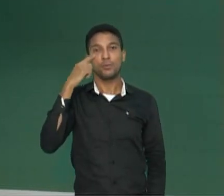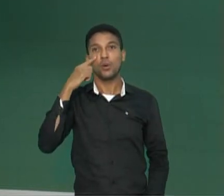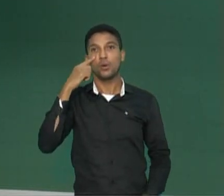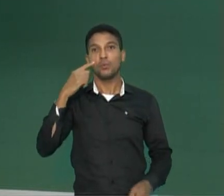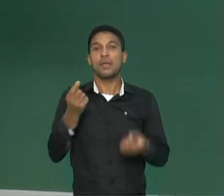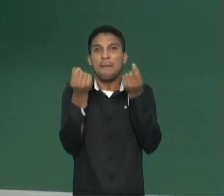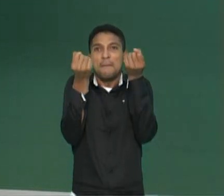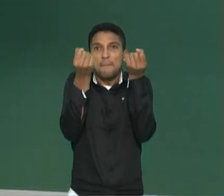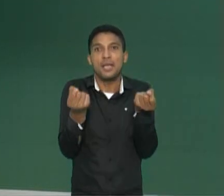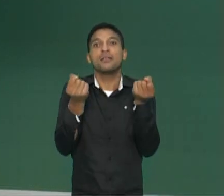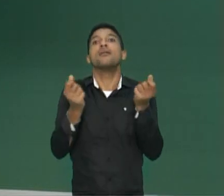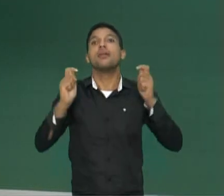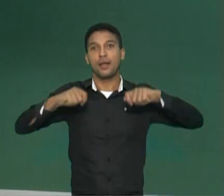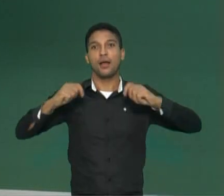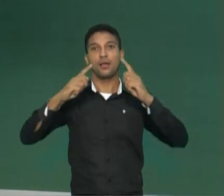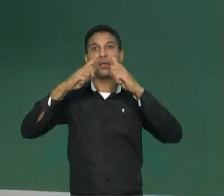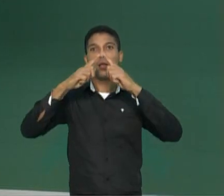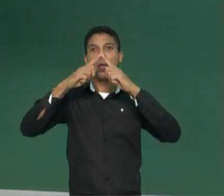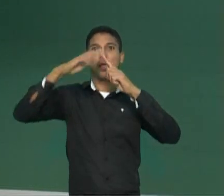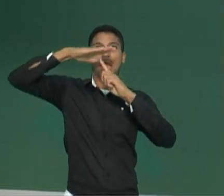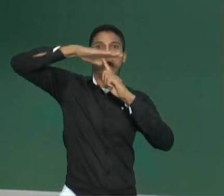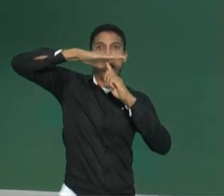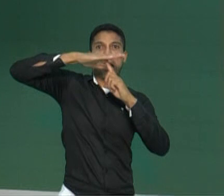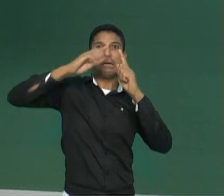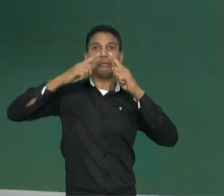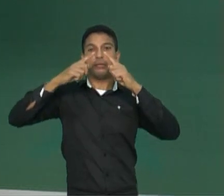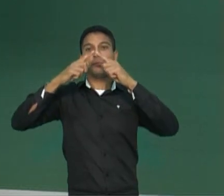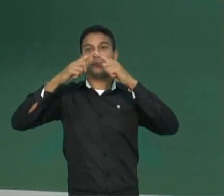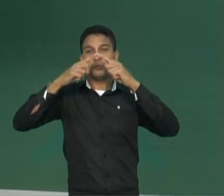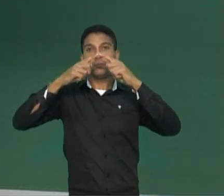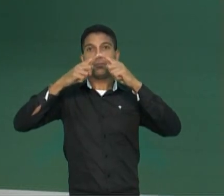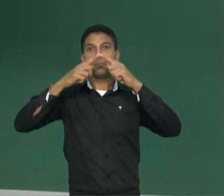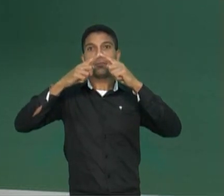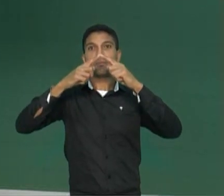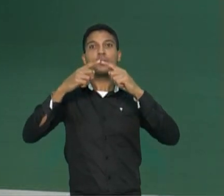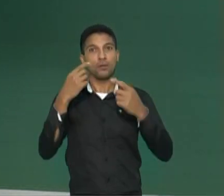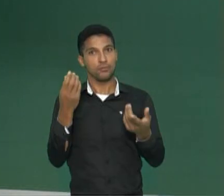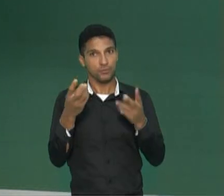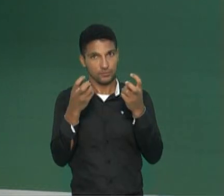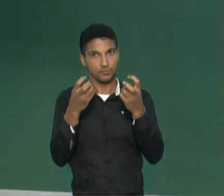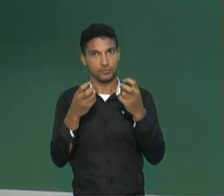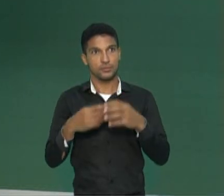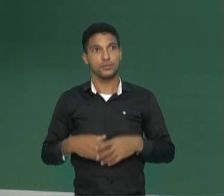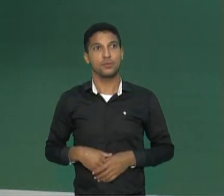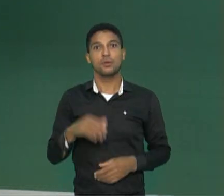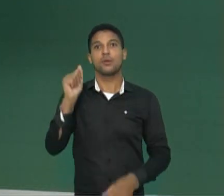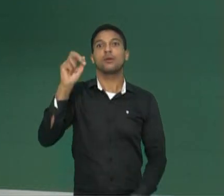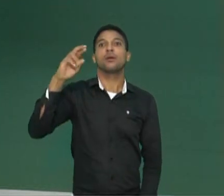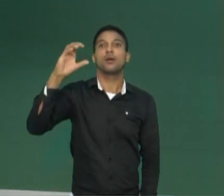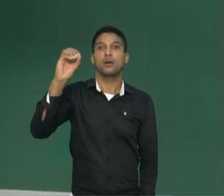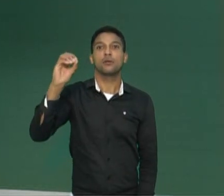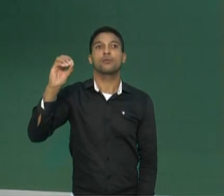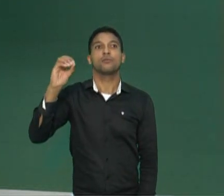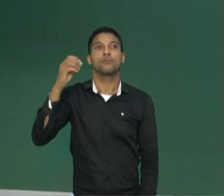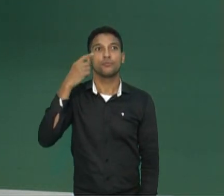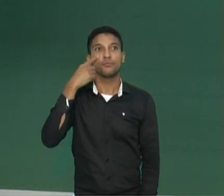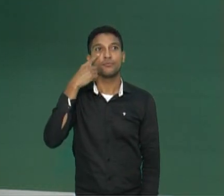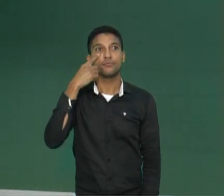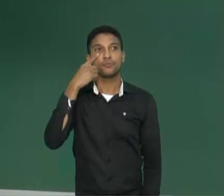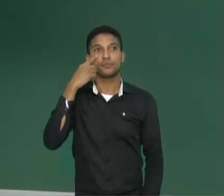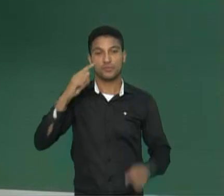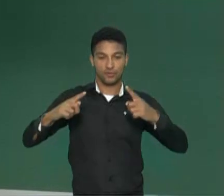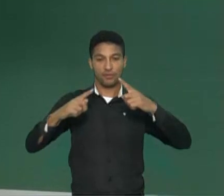peso do que aquele redondinho básico. Nossa, meu redondinho está ótimo, 180 graus. Tá? O arco ogival, mais pontiagudo, faz com que a